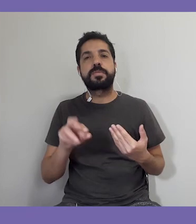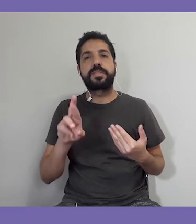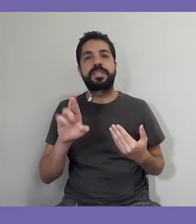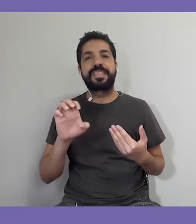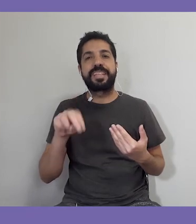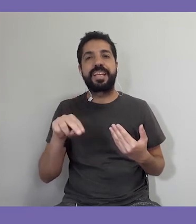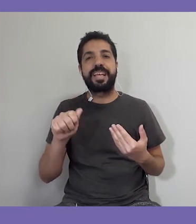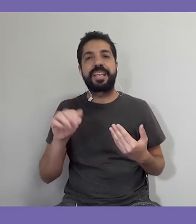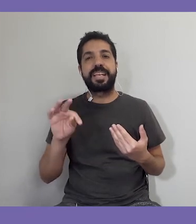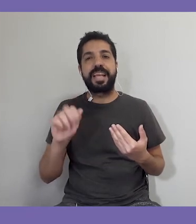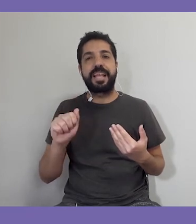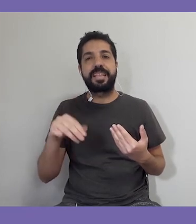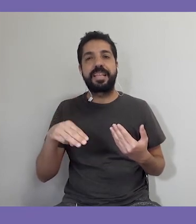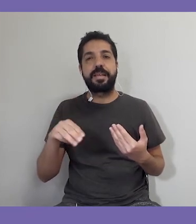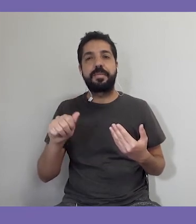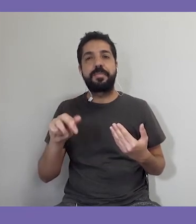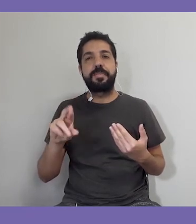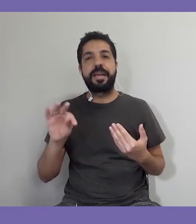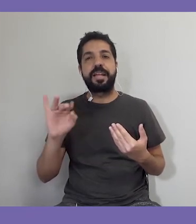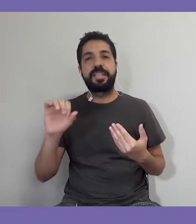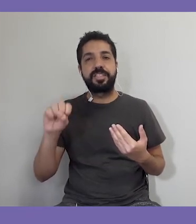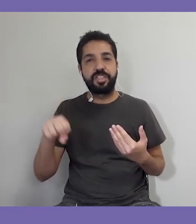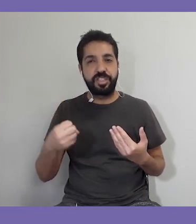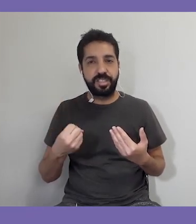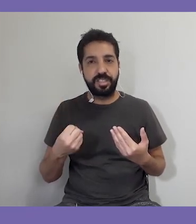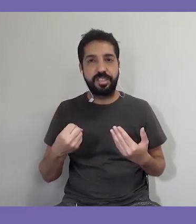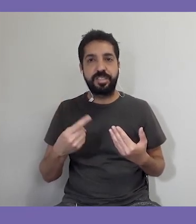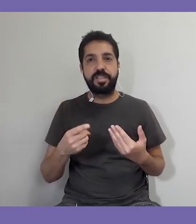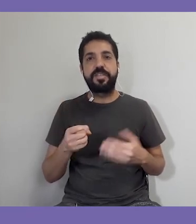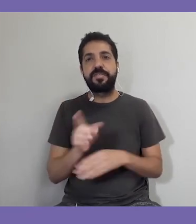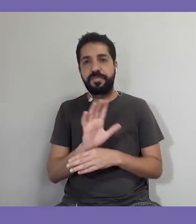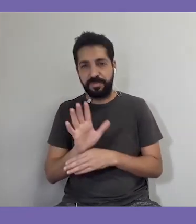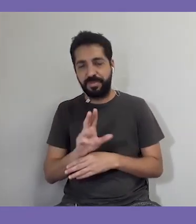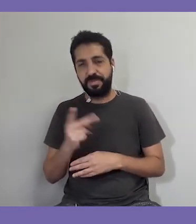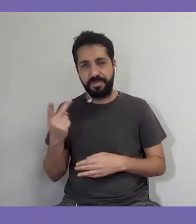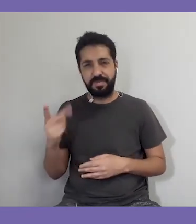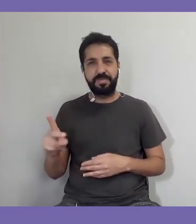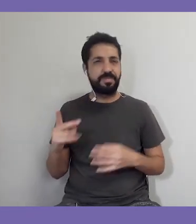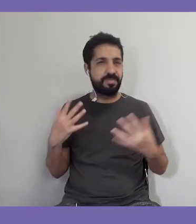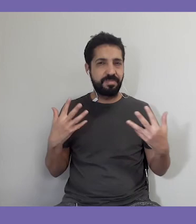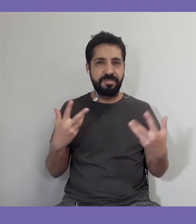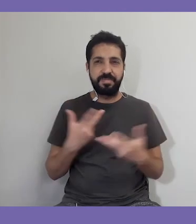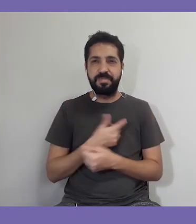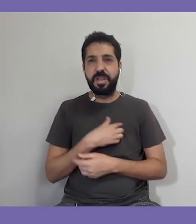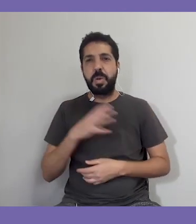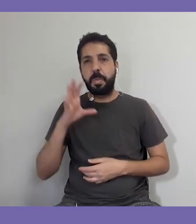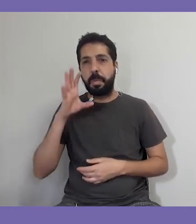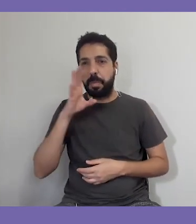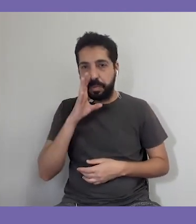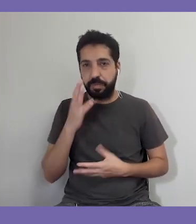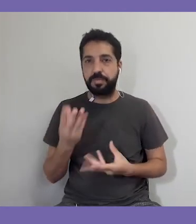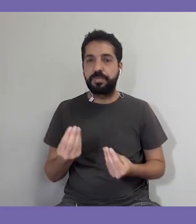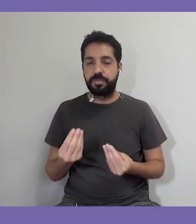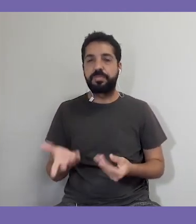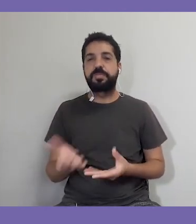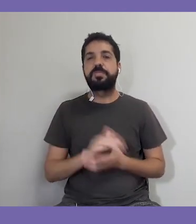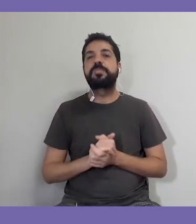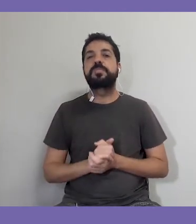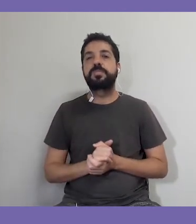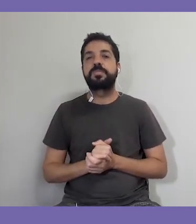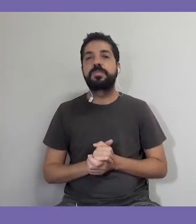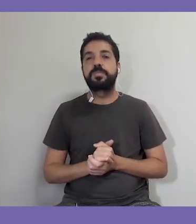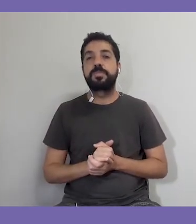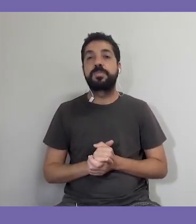O Cem Asas, né, da Renata Martins, que é uma diretora, assim, que eu acho maravilhosa, roteirista, assim, que eu admiro